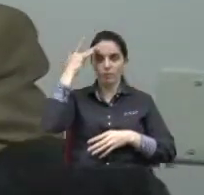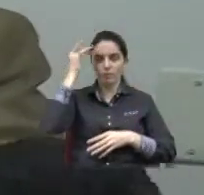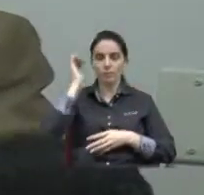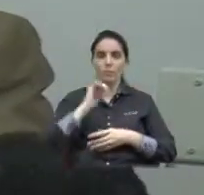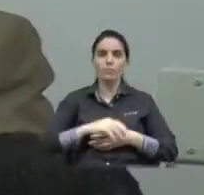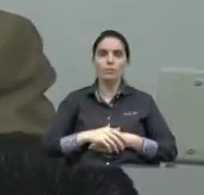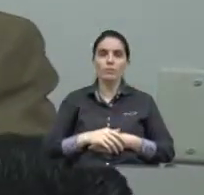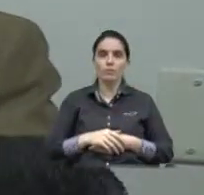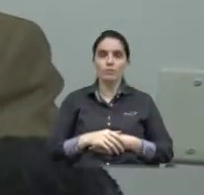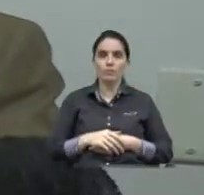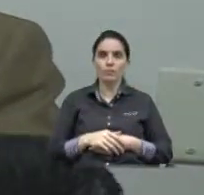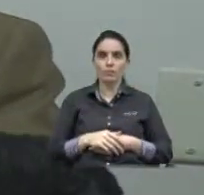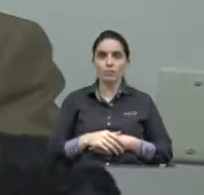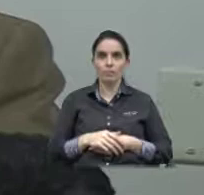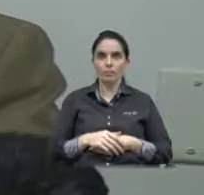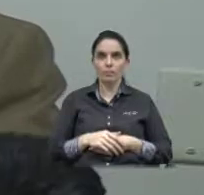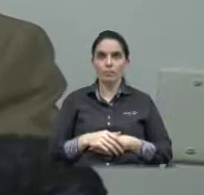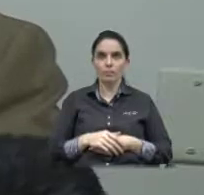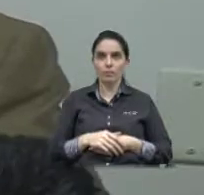solicitado ao nosso gabinete